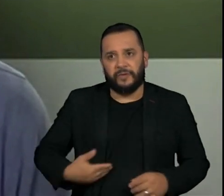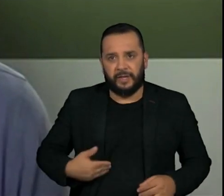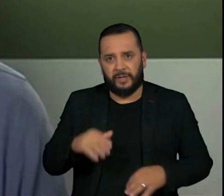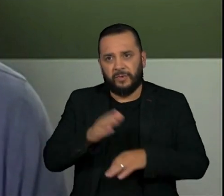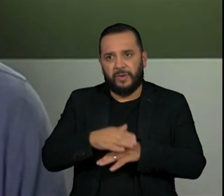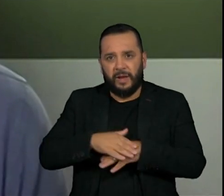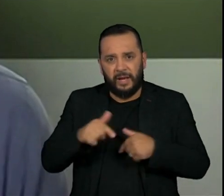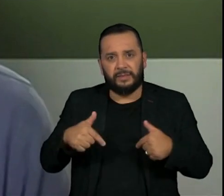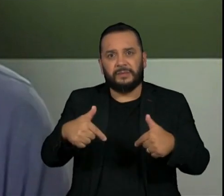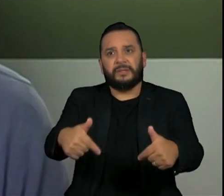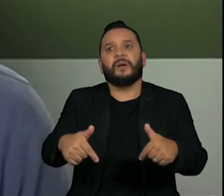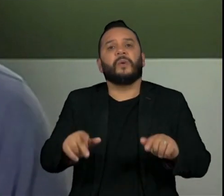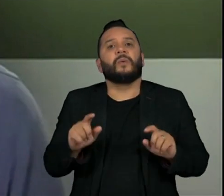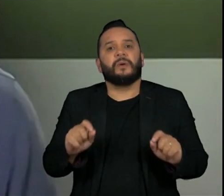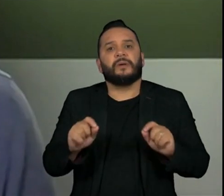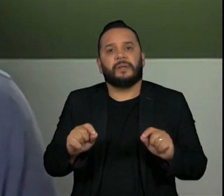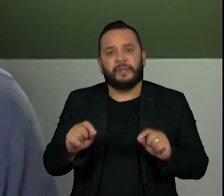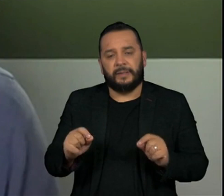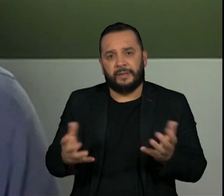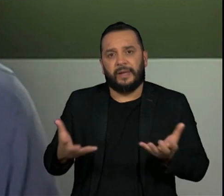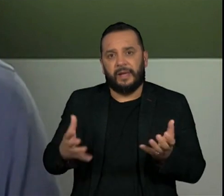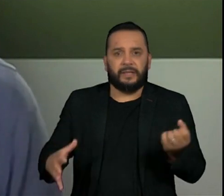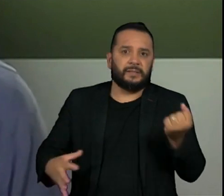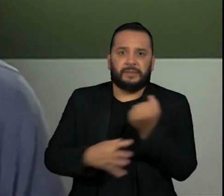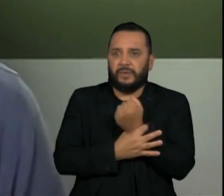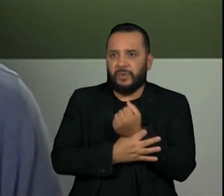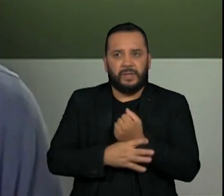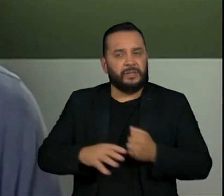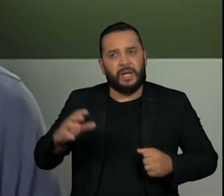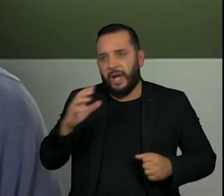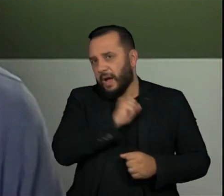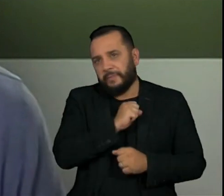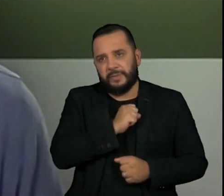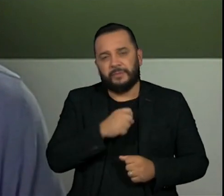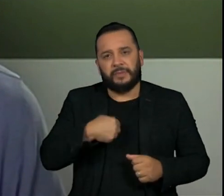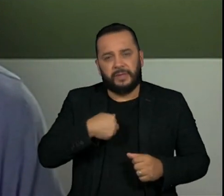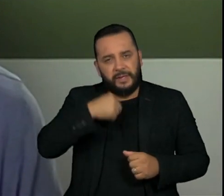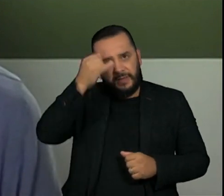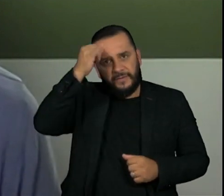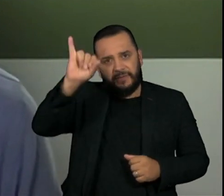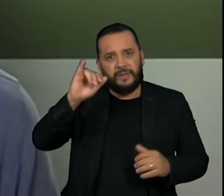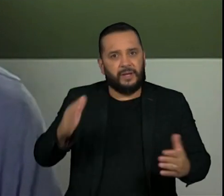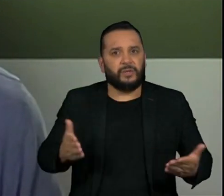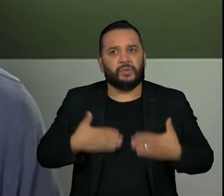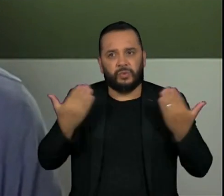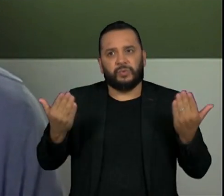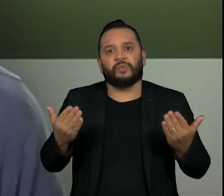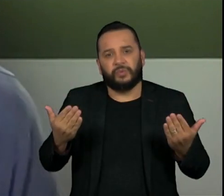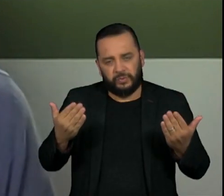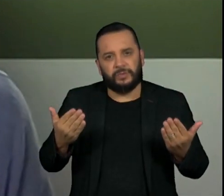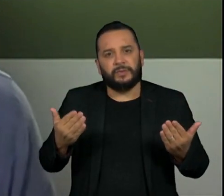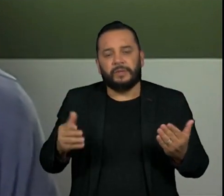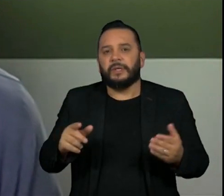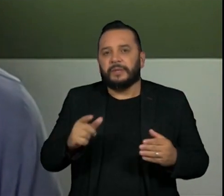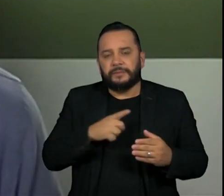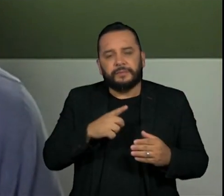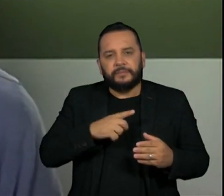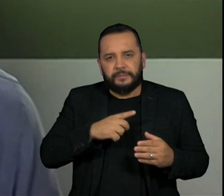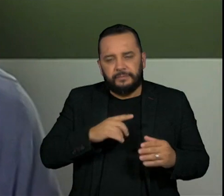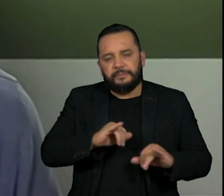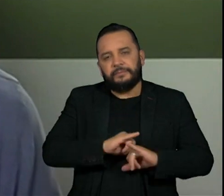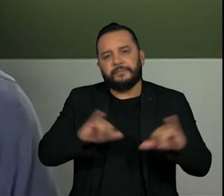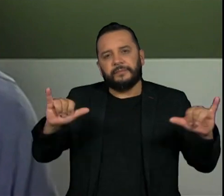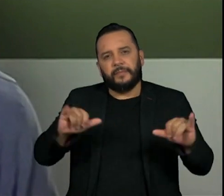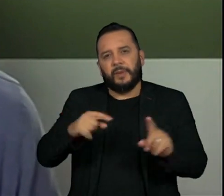procuram inicialmente fazer alguma coisa imediata que diminui esse susto, né? Cria uma manchete positiva